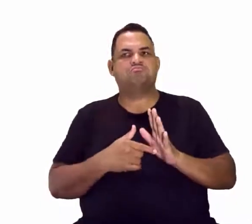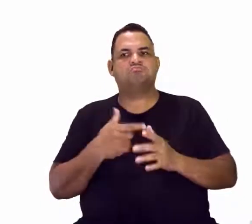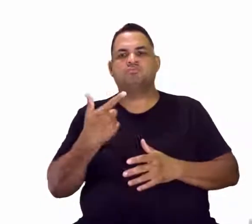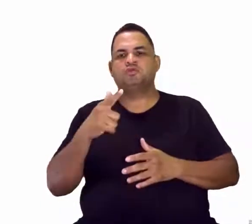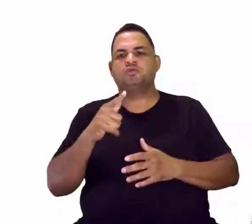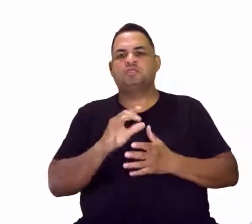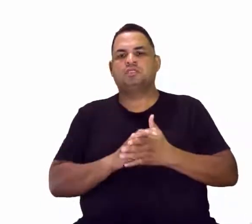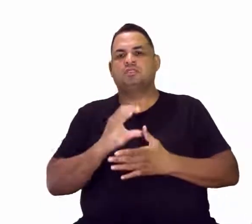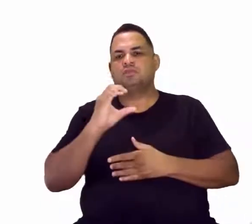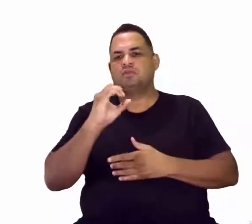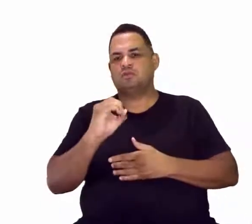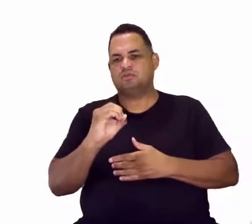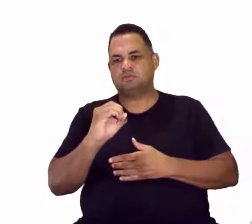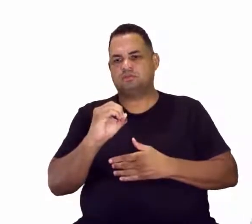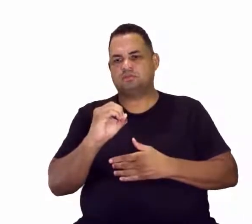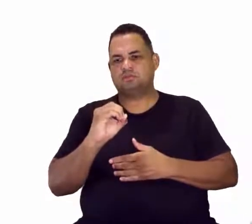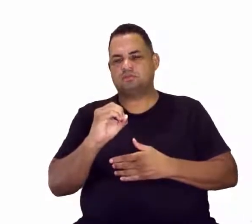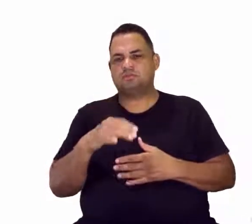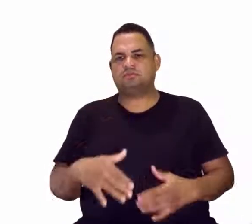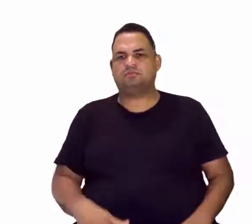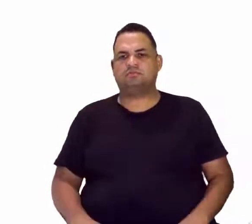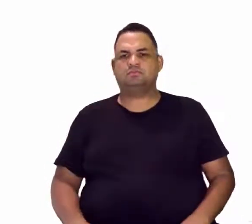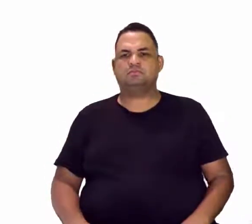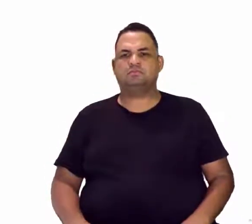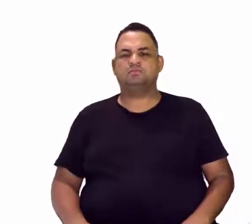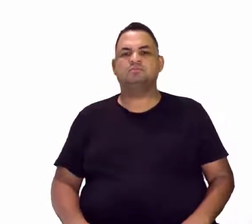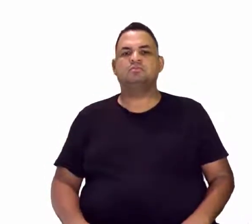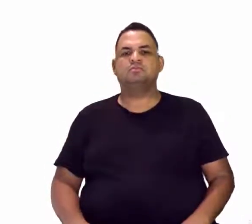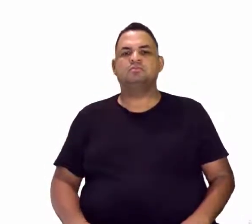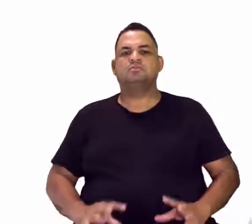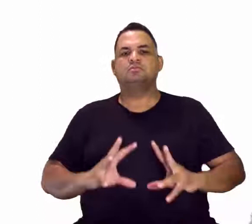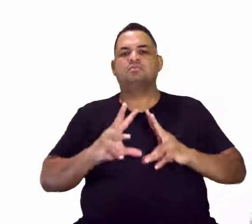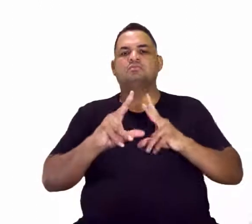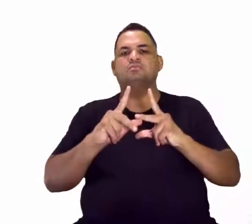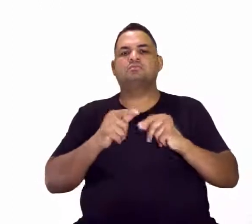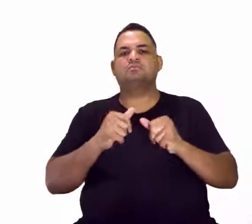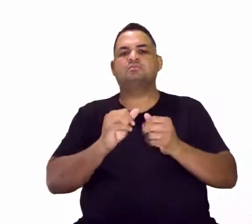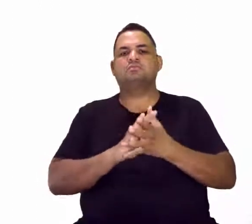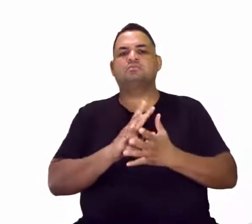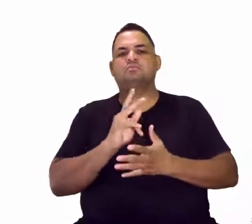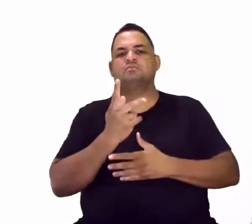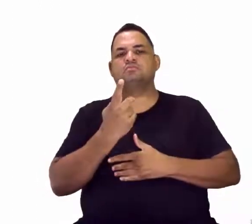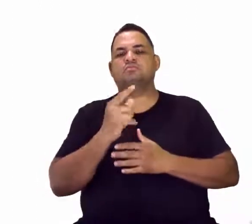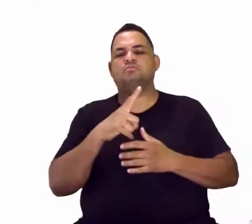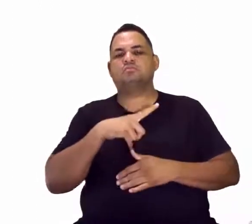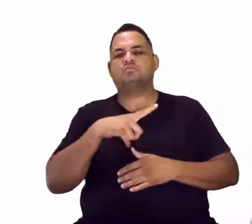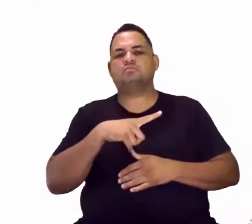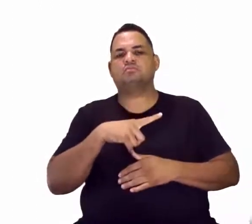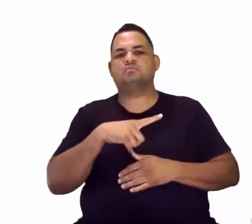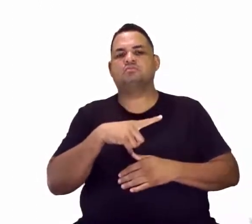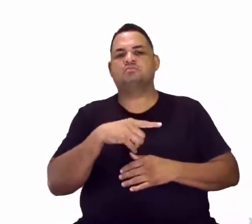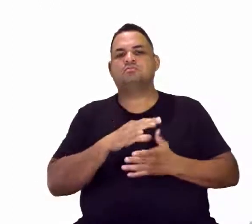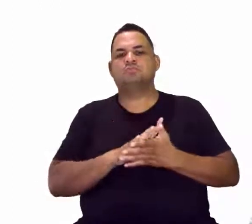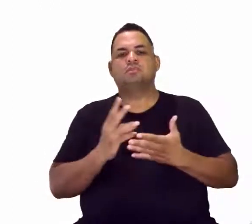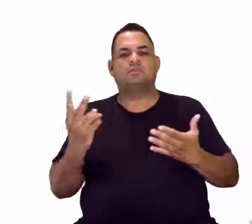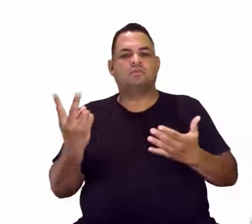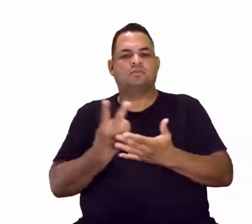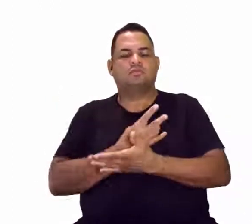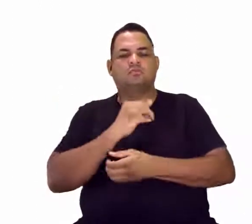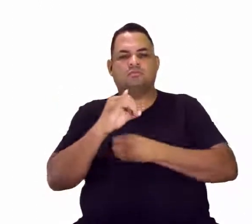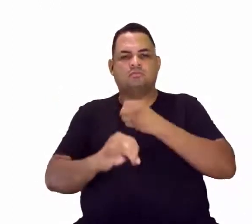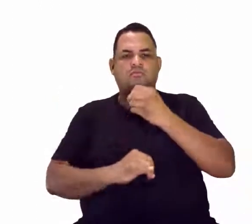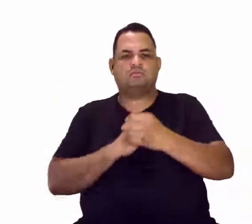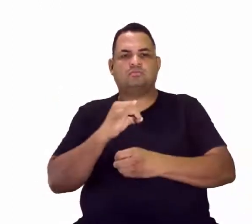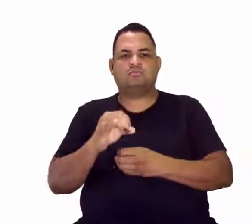oxigênio. Se ele não apresenta oxigênio, todos os hidrogênios que ele tiver são ionizáveis.